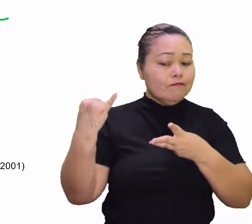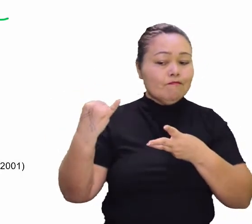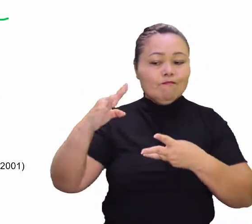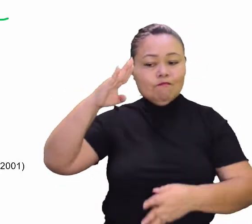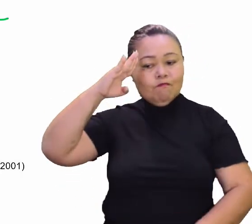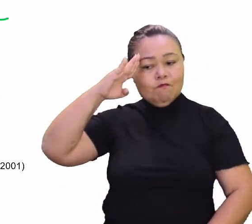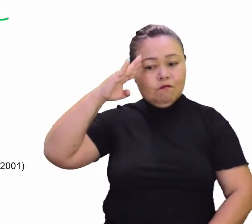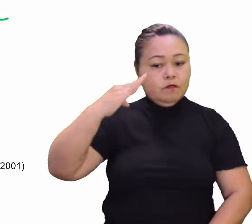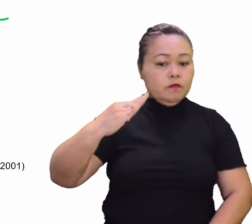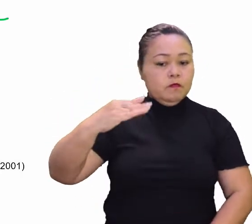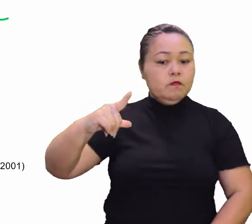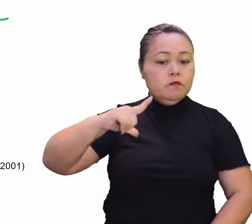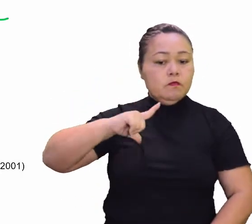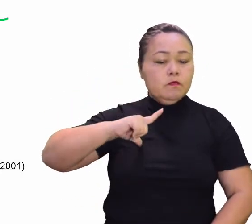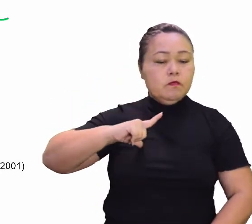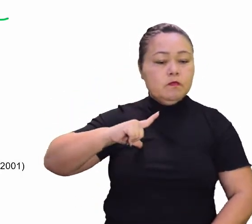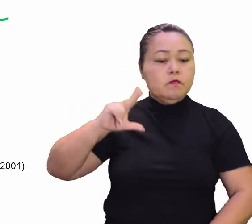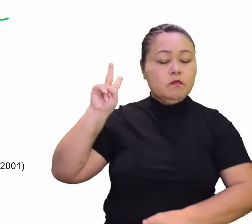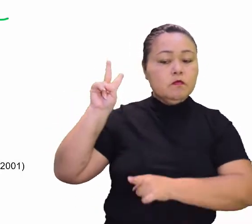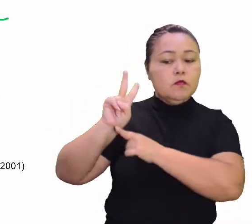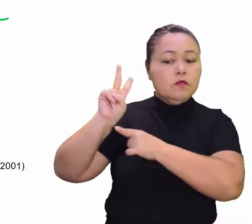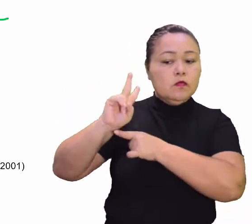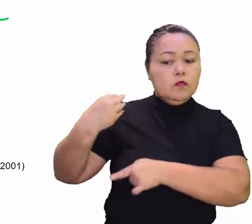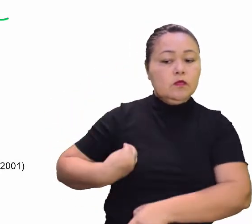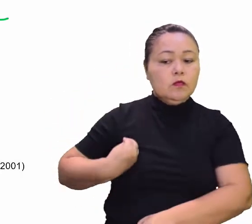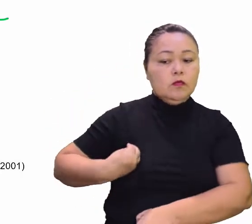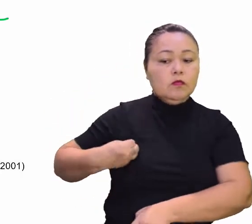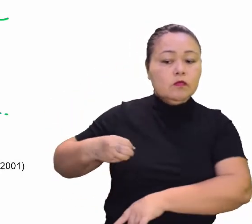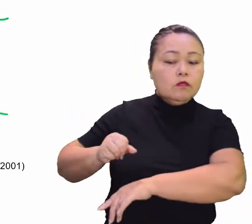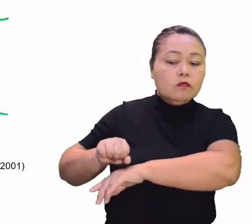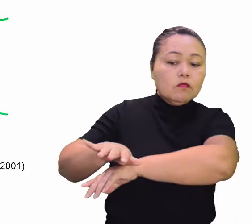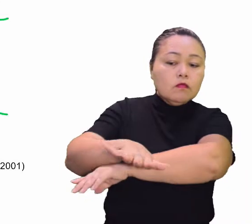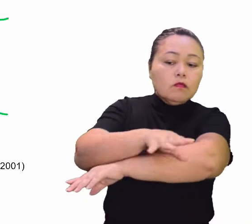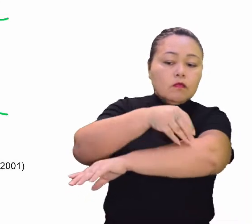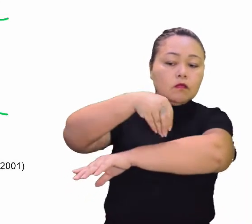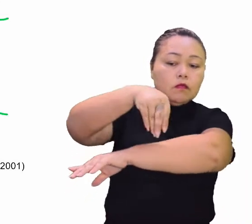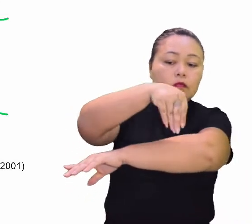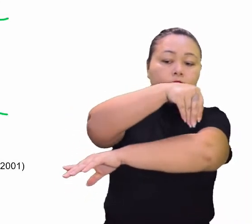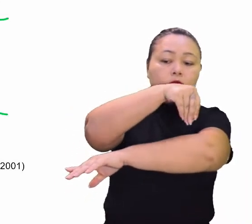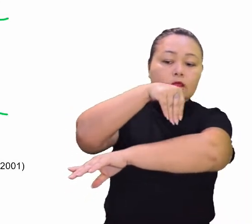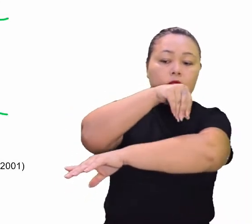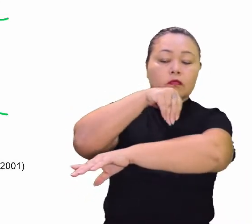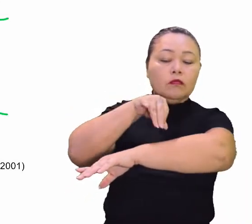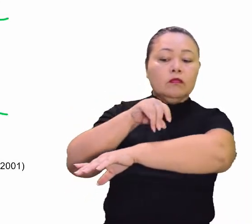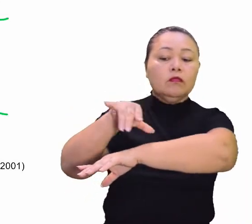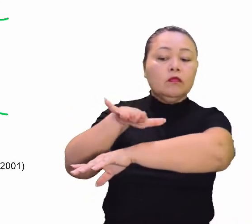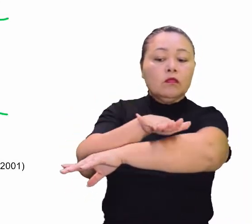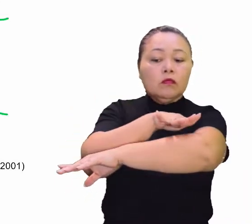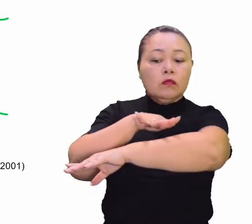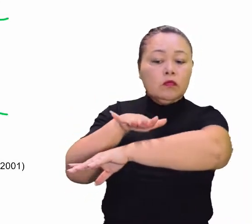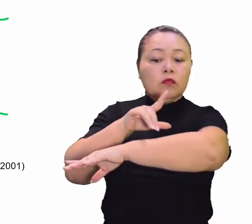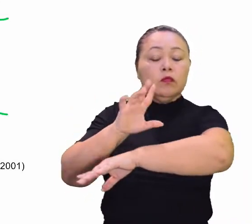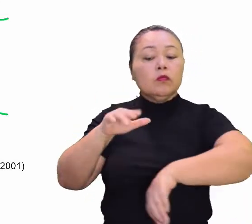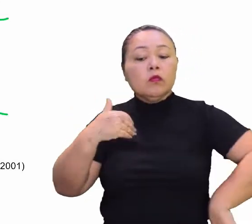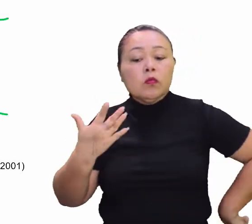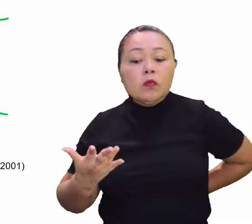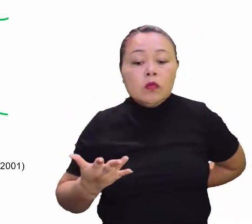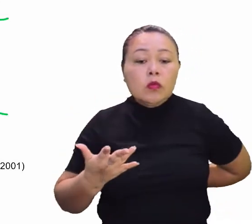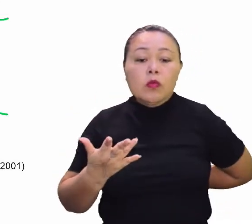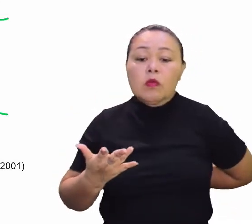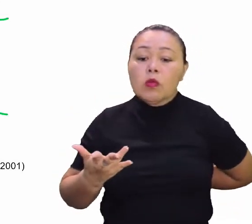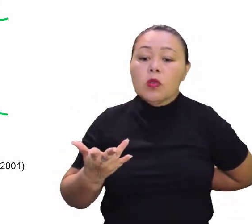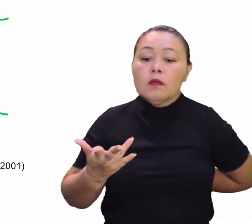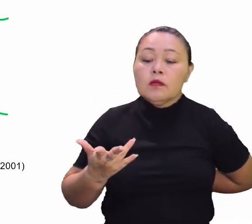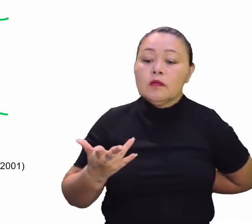indispensável para a manutenção da vida terrestre. Afinal de contas,